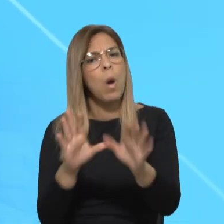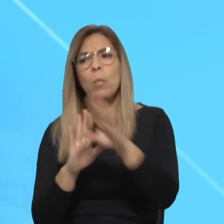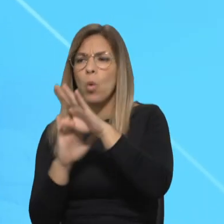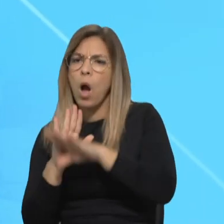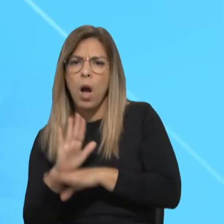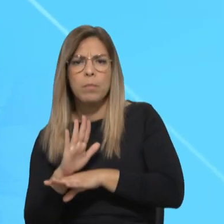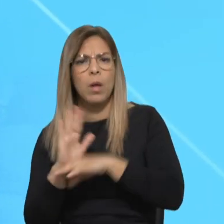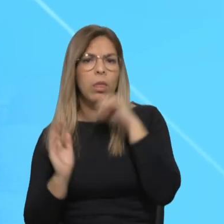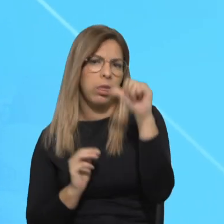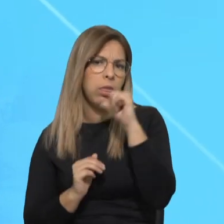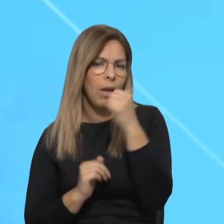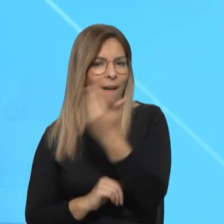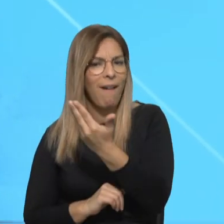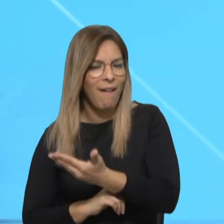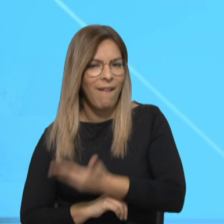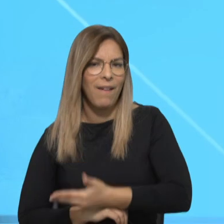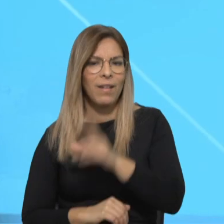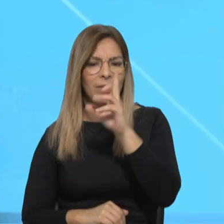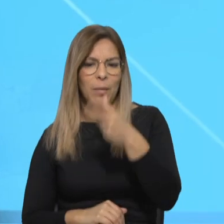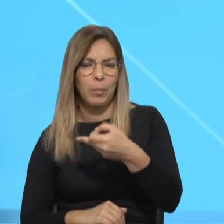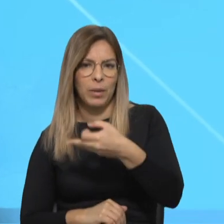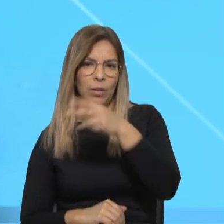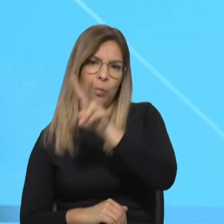partilhamos consigo aqui na RTP2 e também